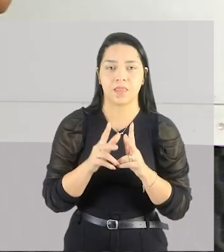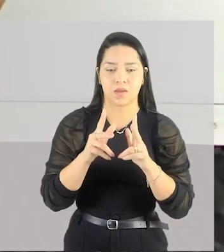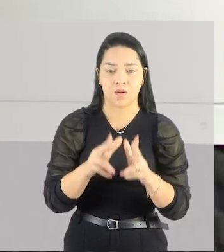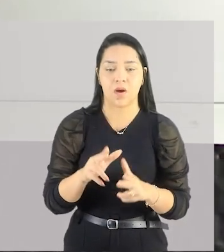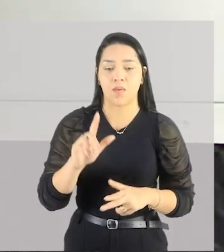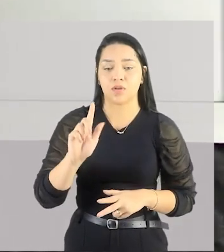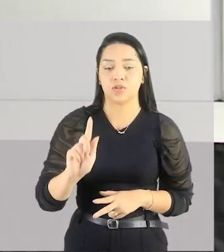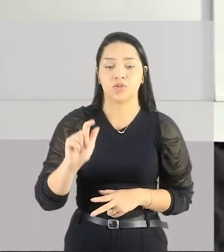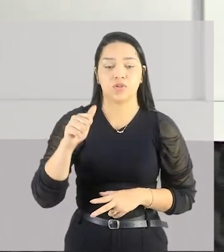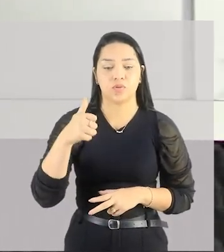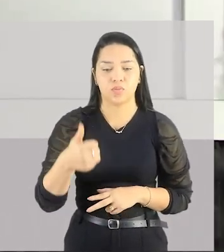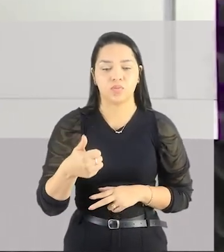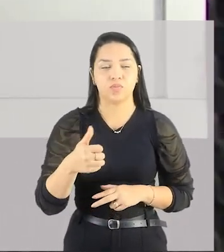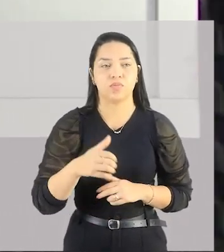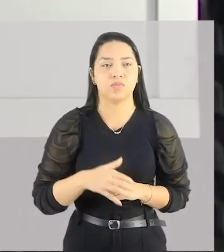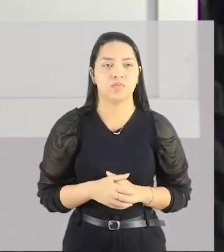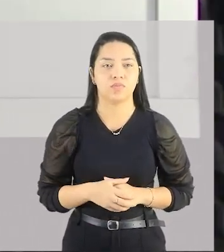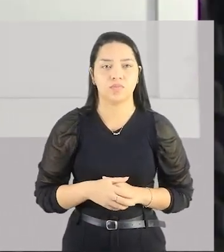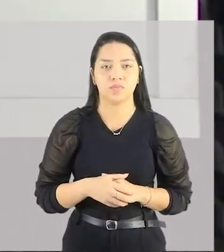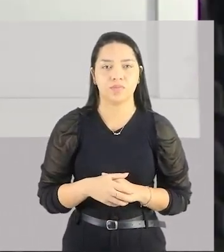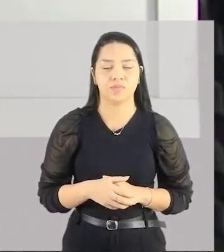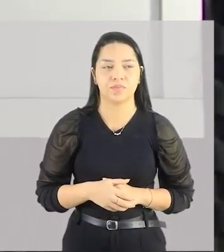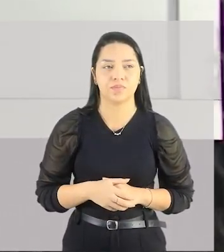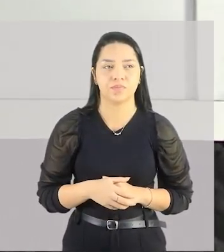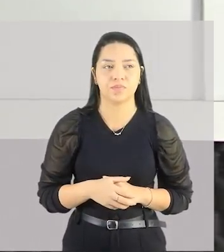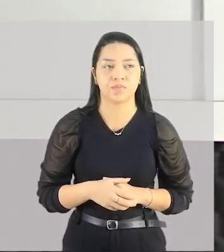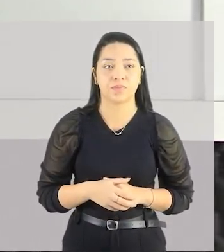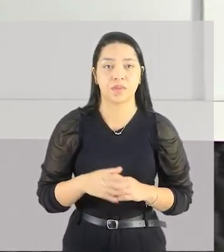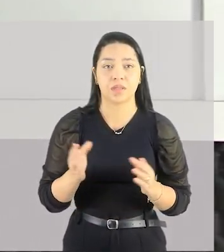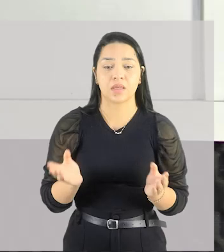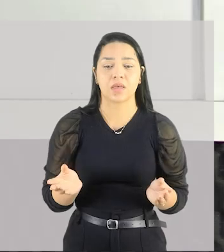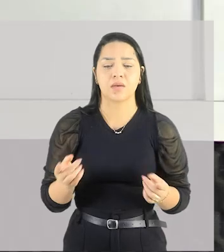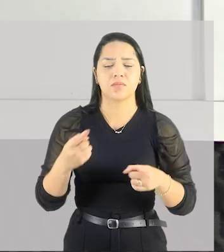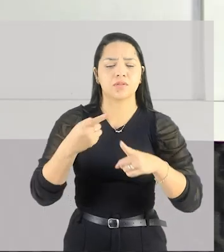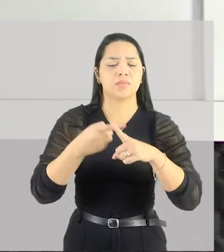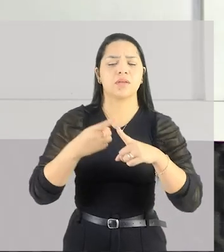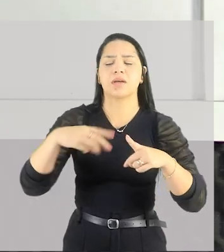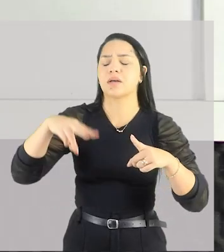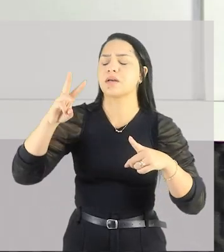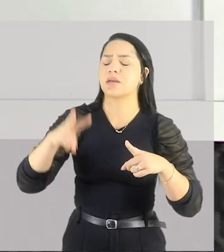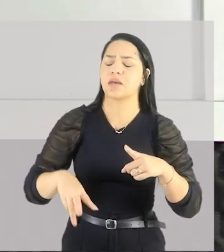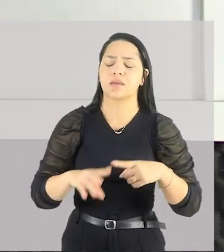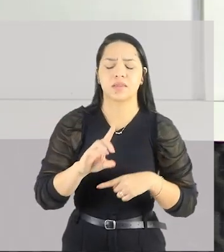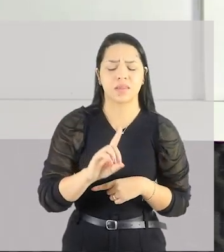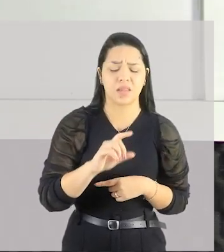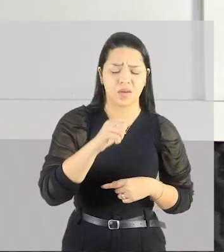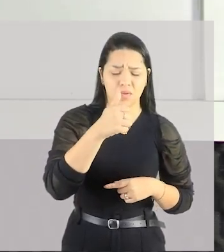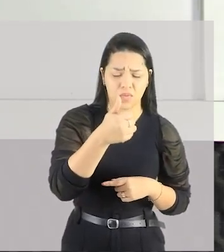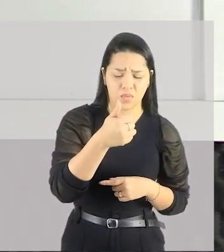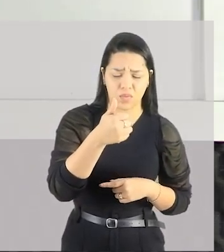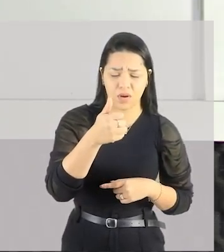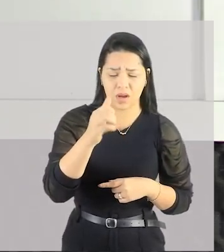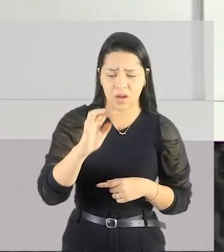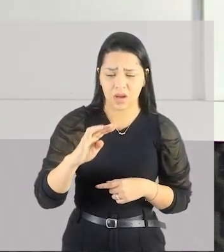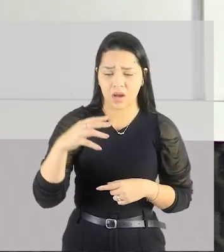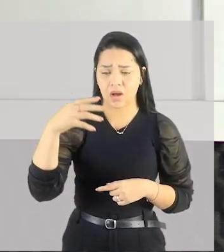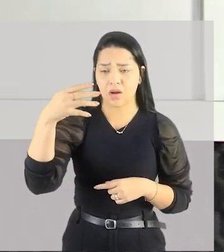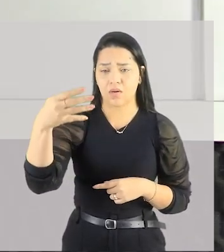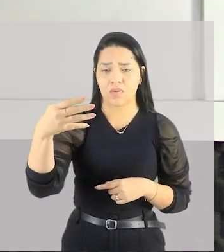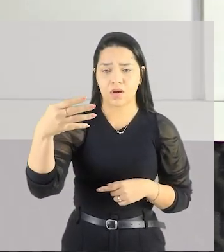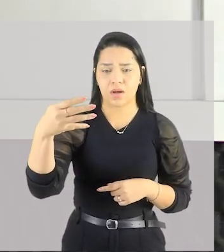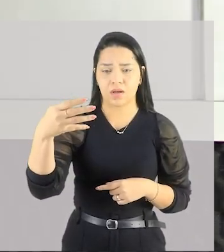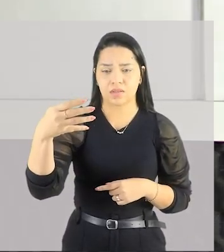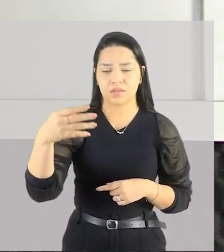27, que multiplica quem? 9 vezes N1, tá ok? Agora